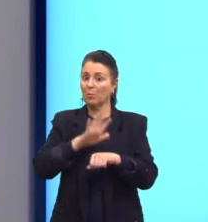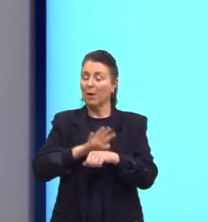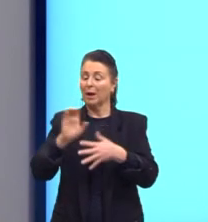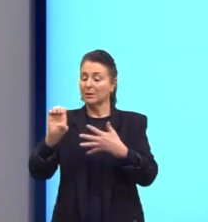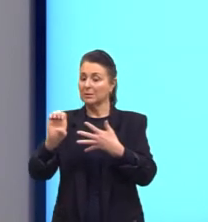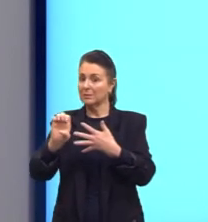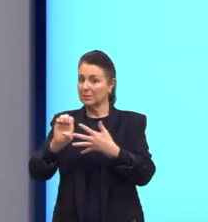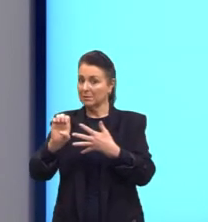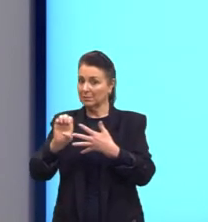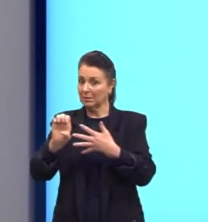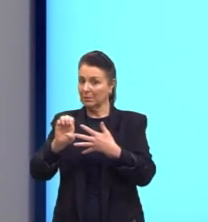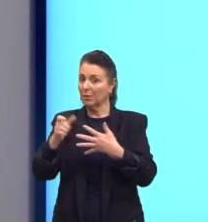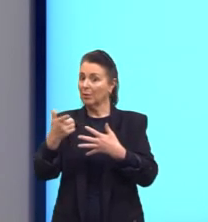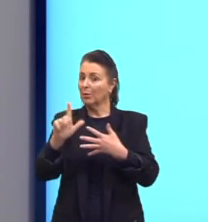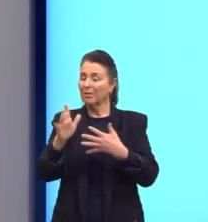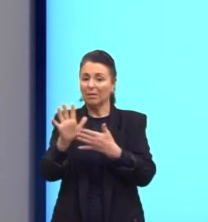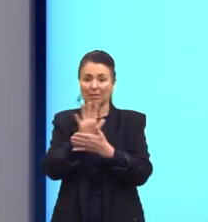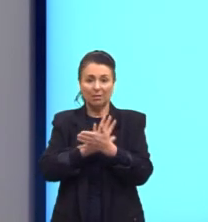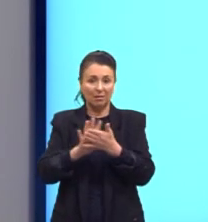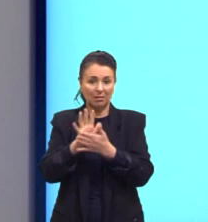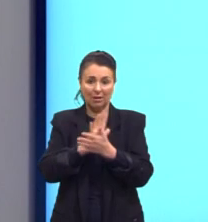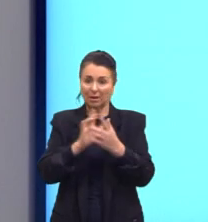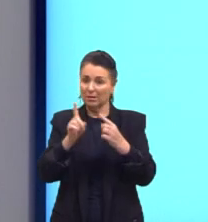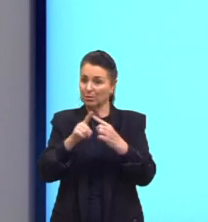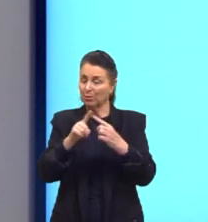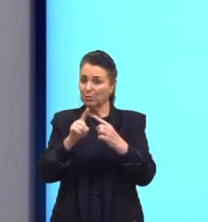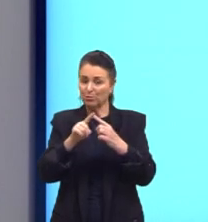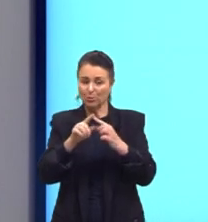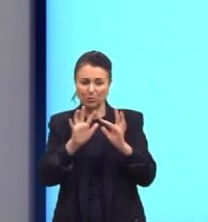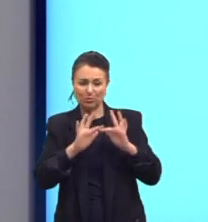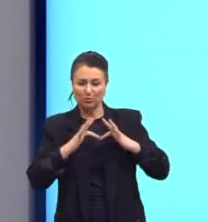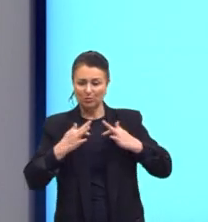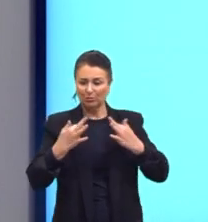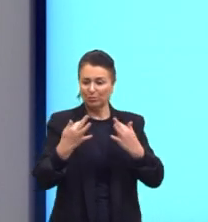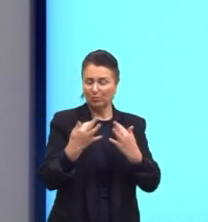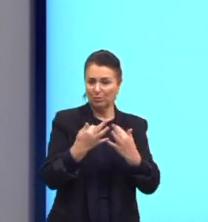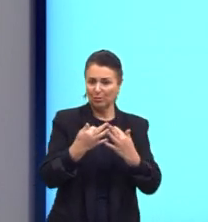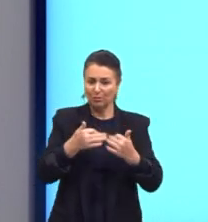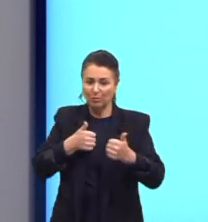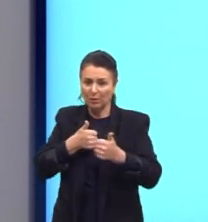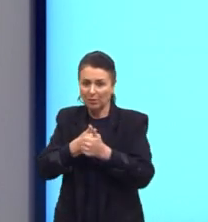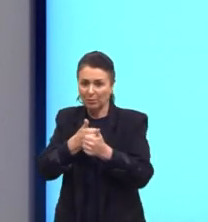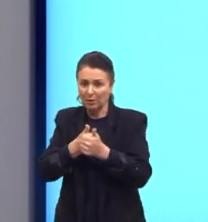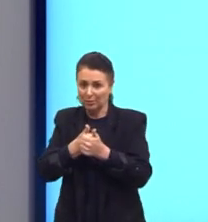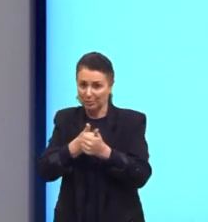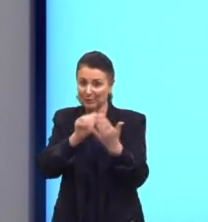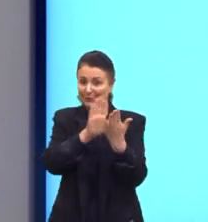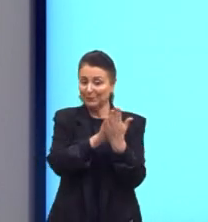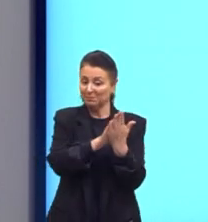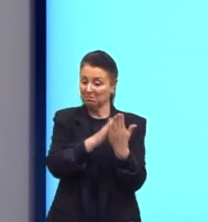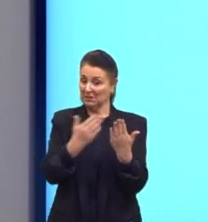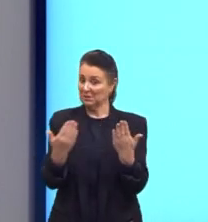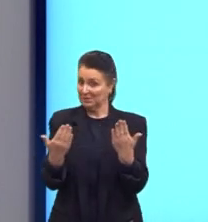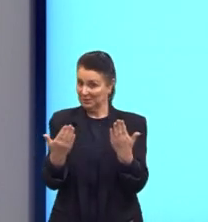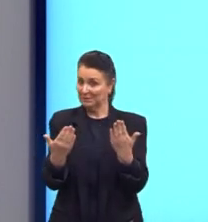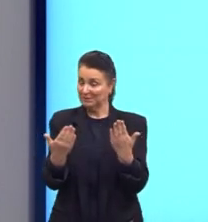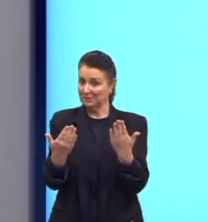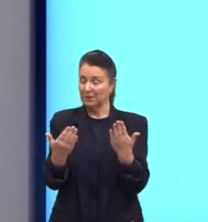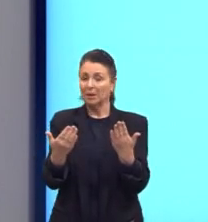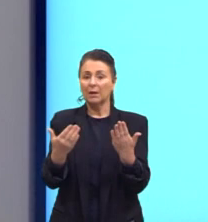que não tem nenhum tipo de parentesco ou analogia possuem